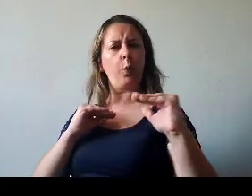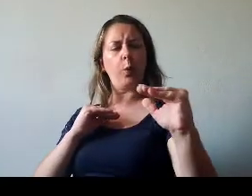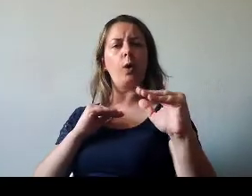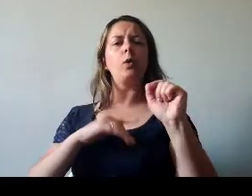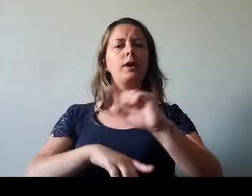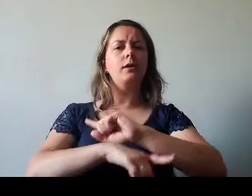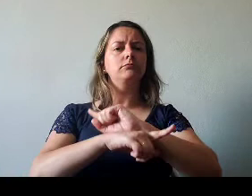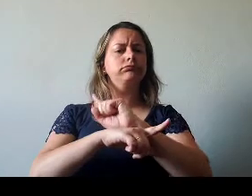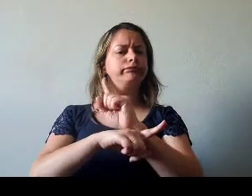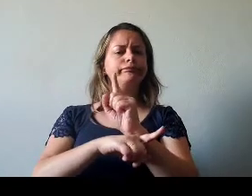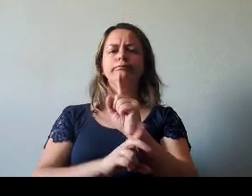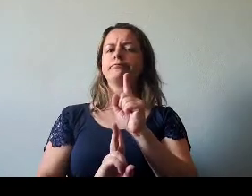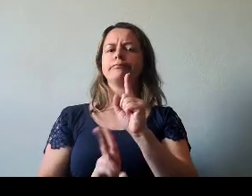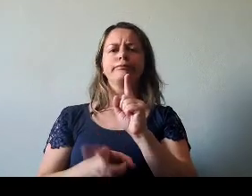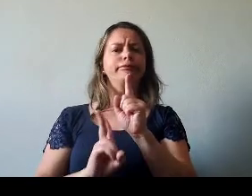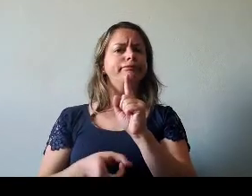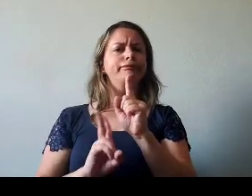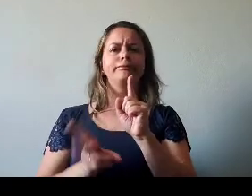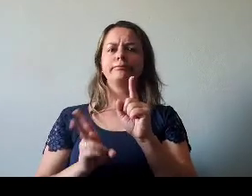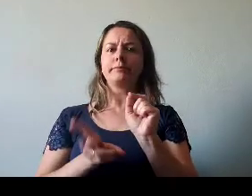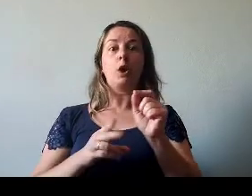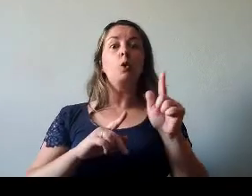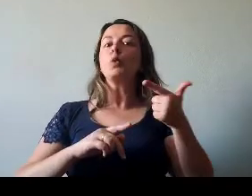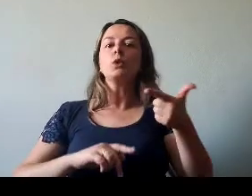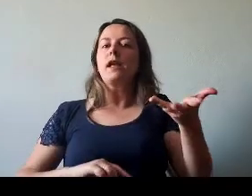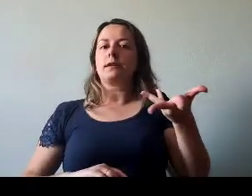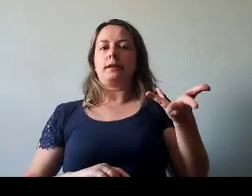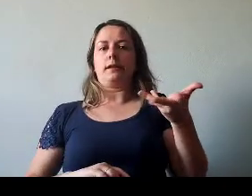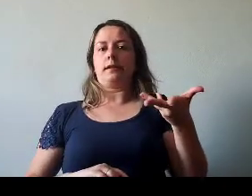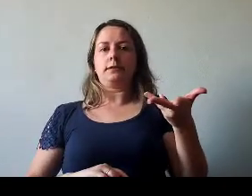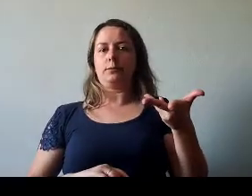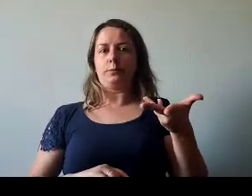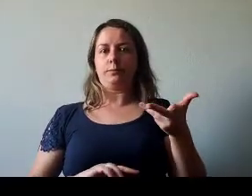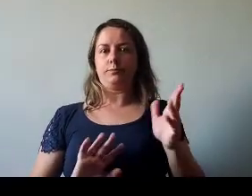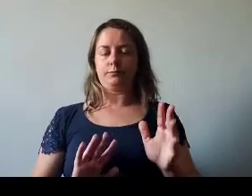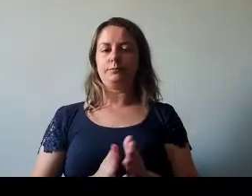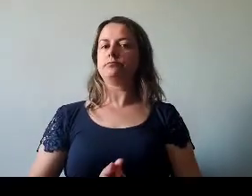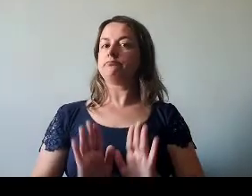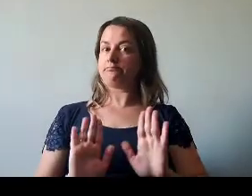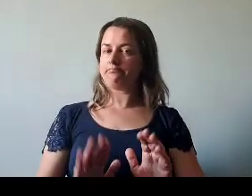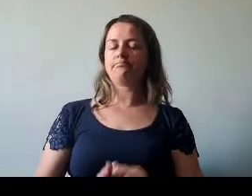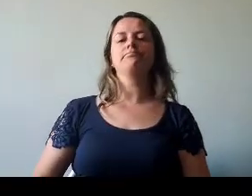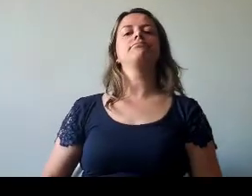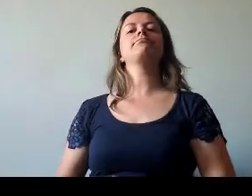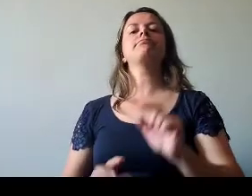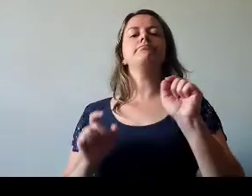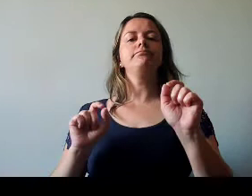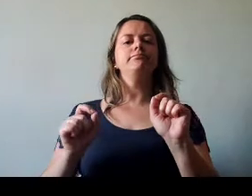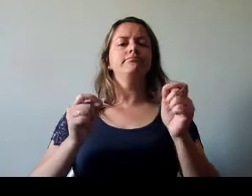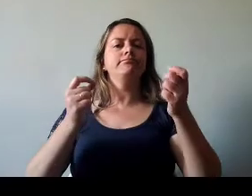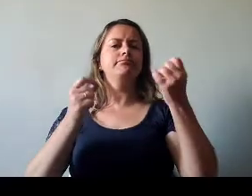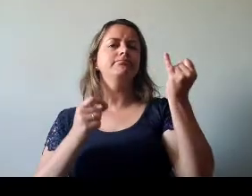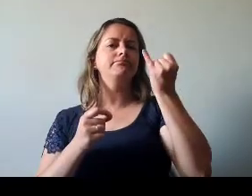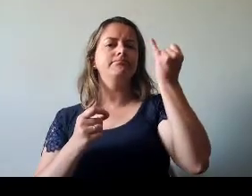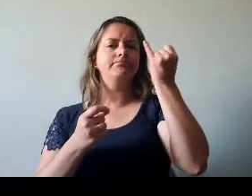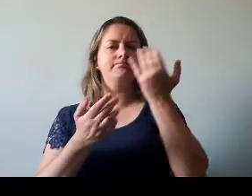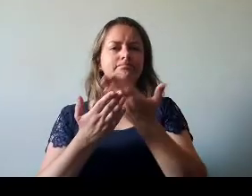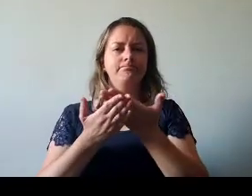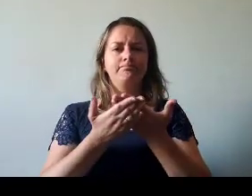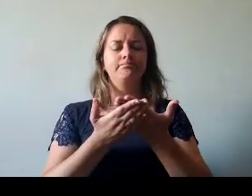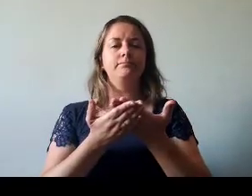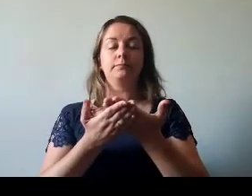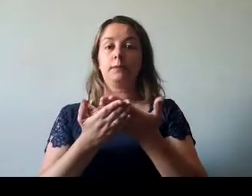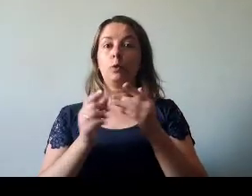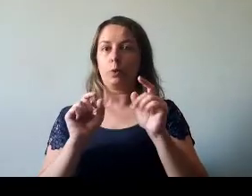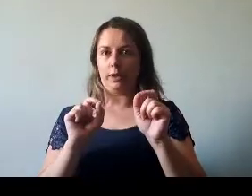aceleração. Ok? Importante dizer, quando a gente fala que a velocidade varia, e aí eu tenho aceleração, ela